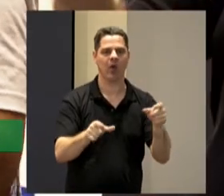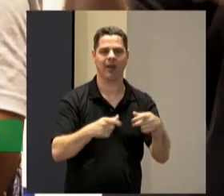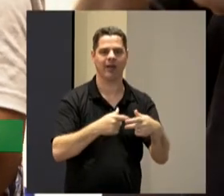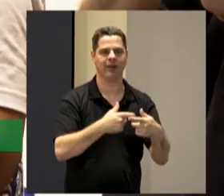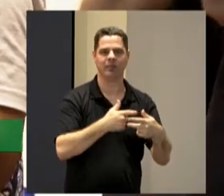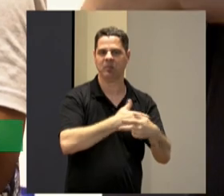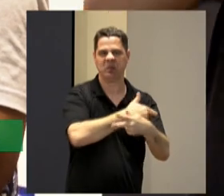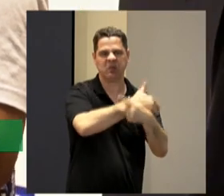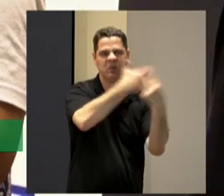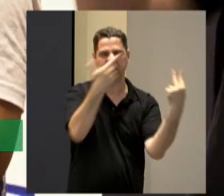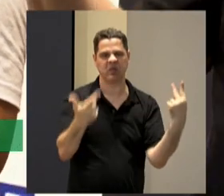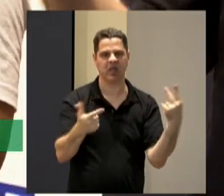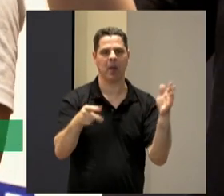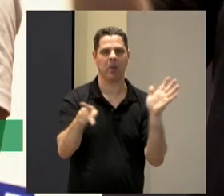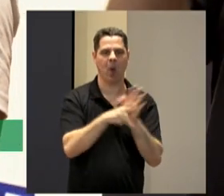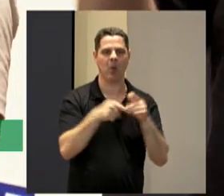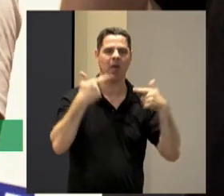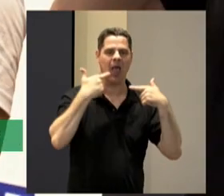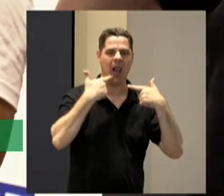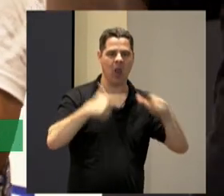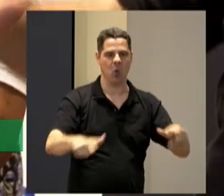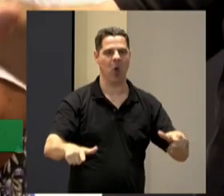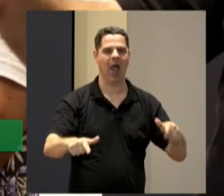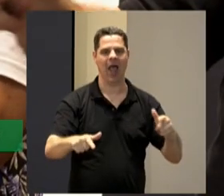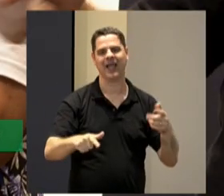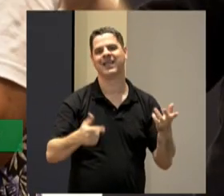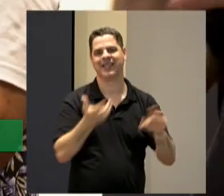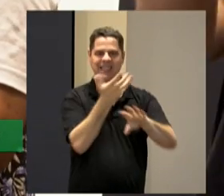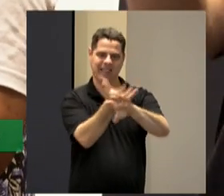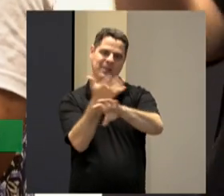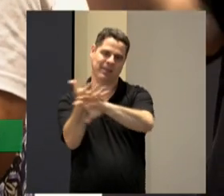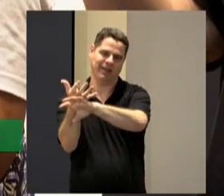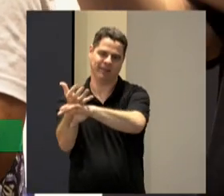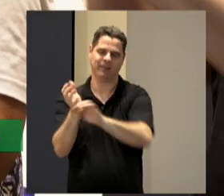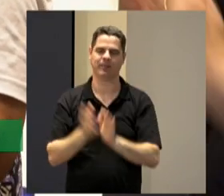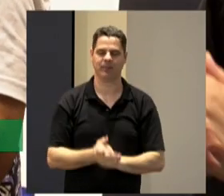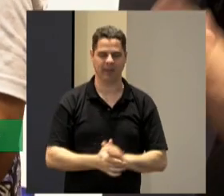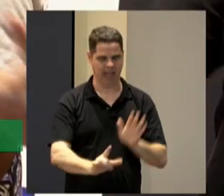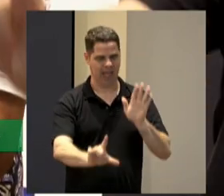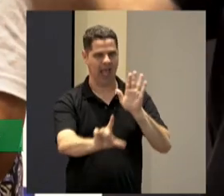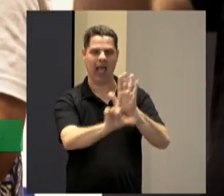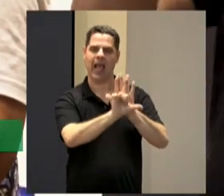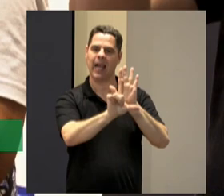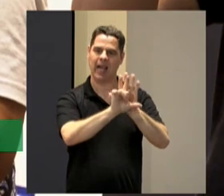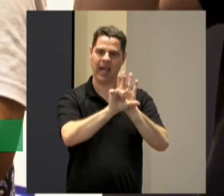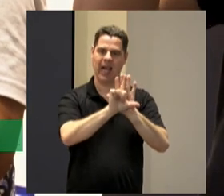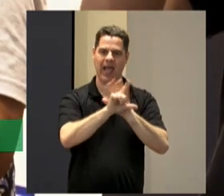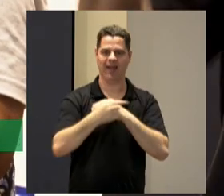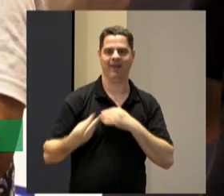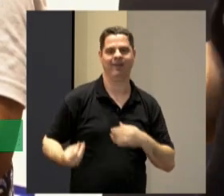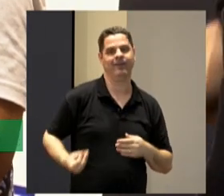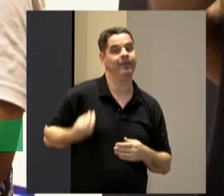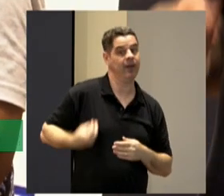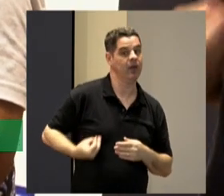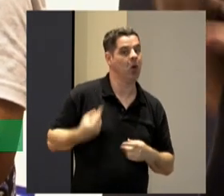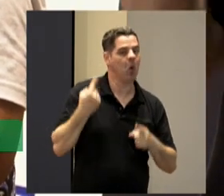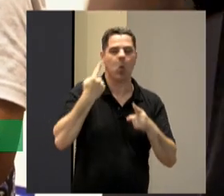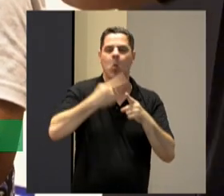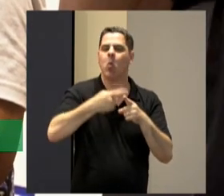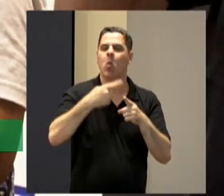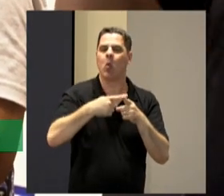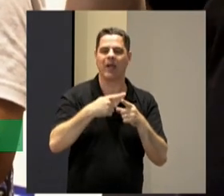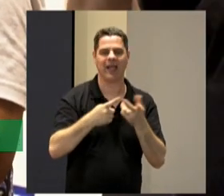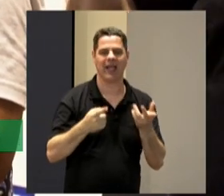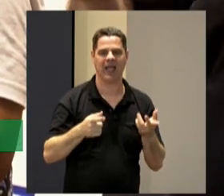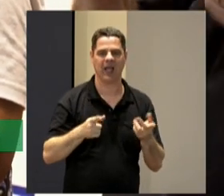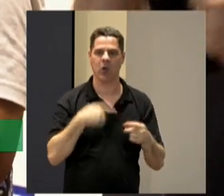e das linguagens também se apresenta. A lei, ela ainda está em exercício, porque nós ainda